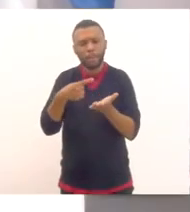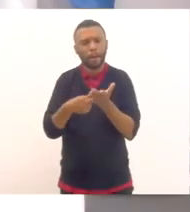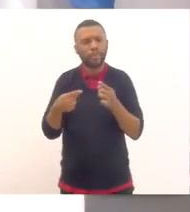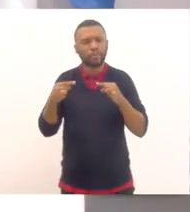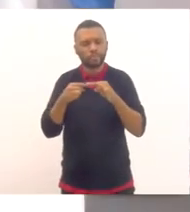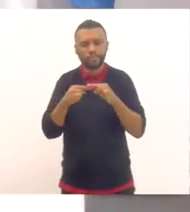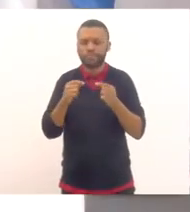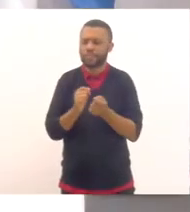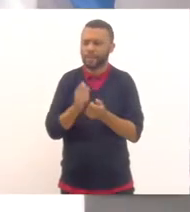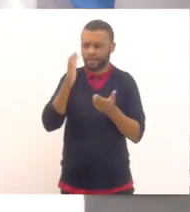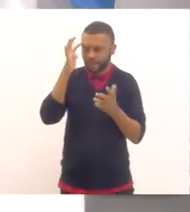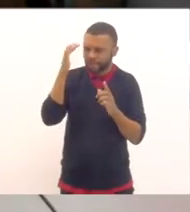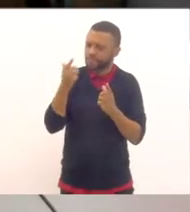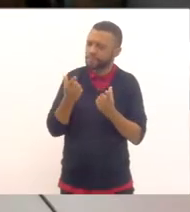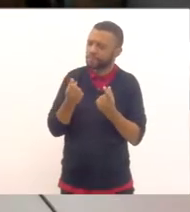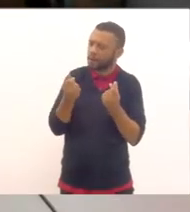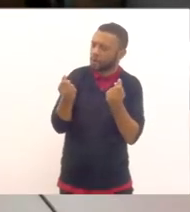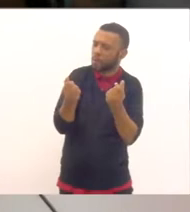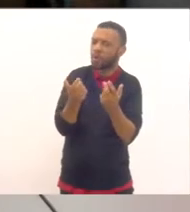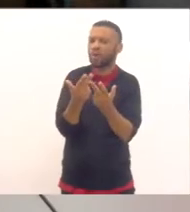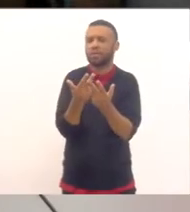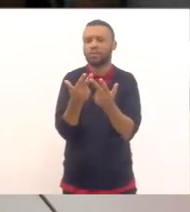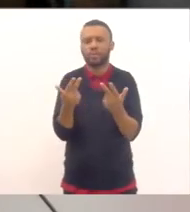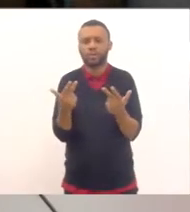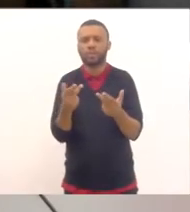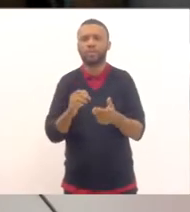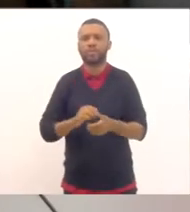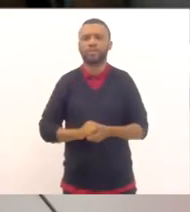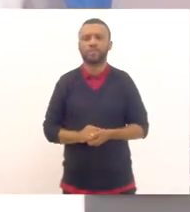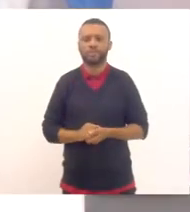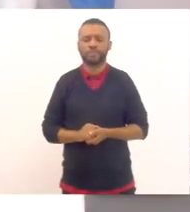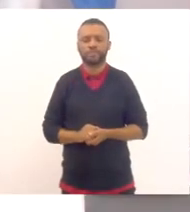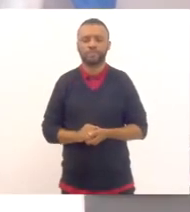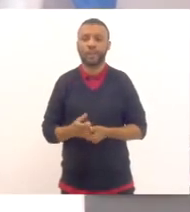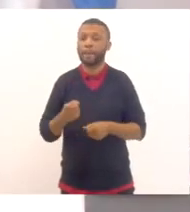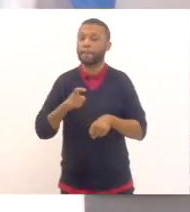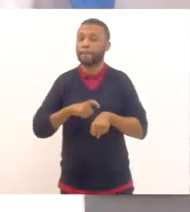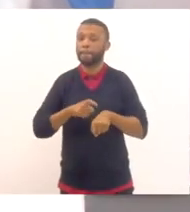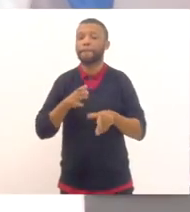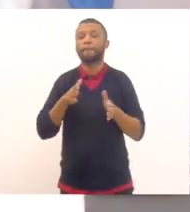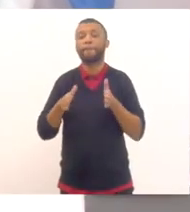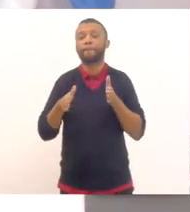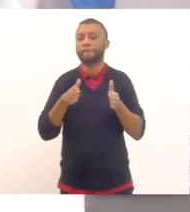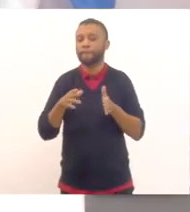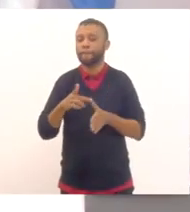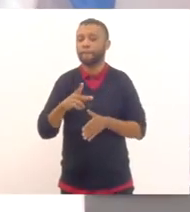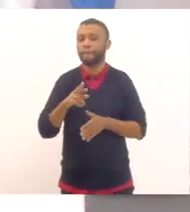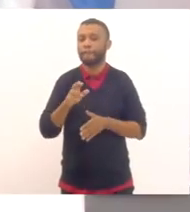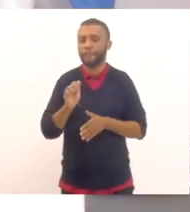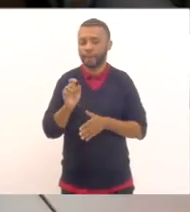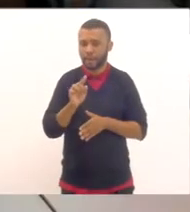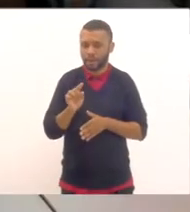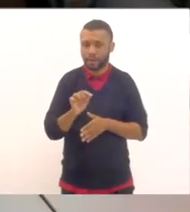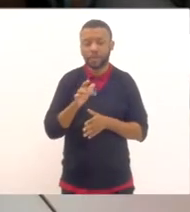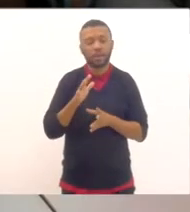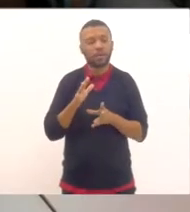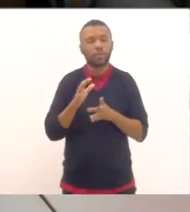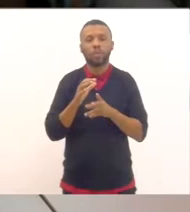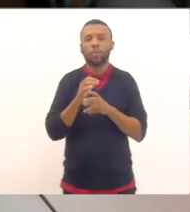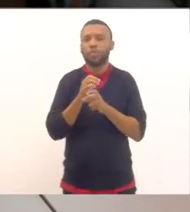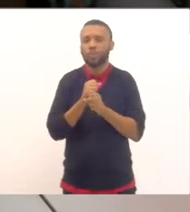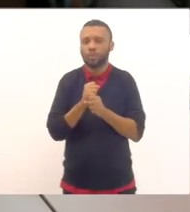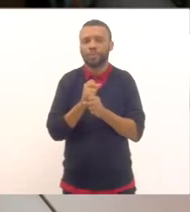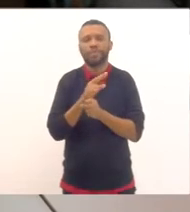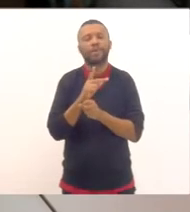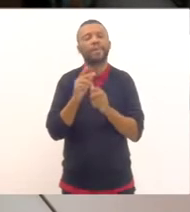valores e por mais é isso é Definição dos valores definição Asus ao Vejo assim então é essa é a equação a gente